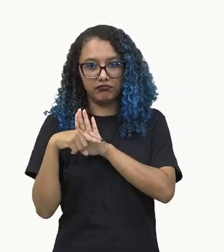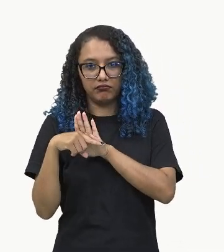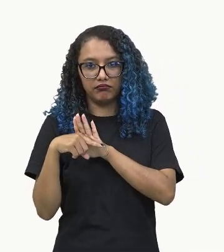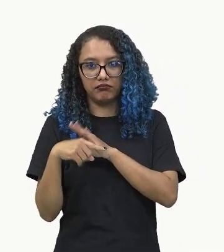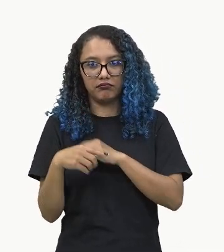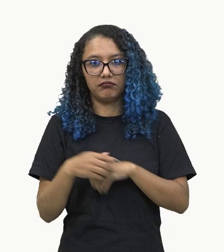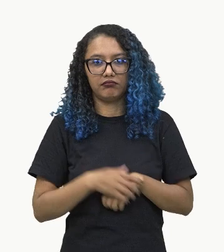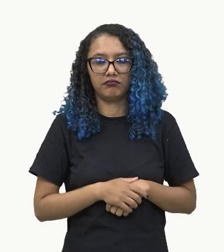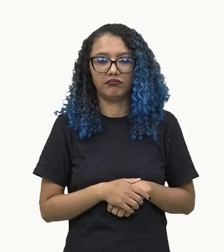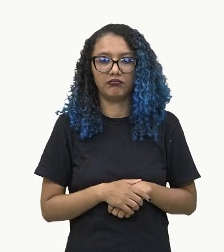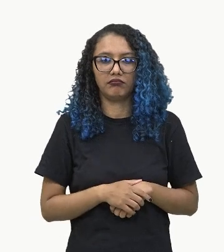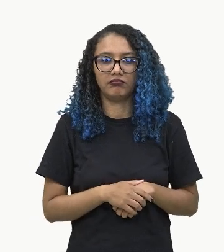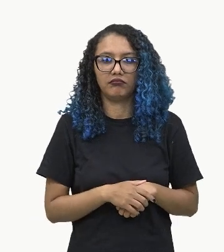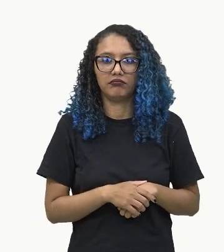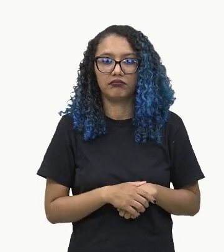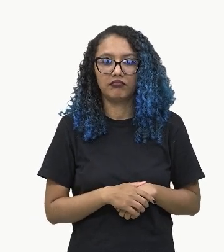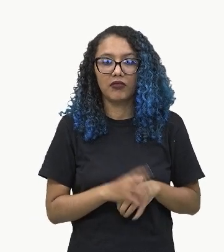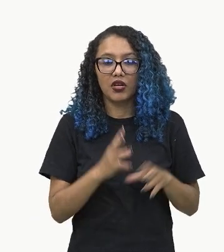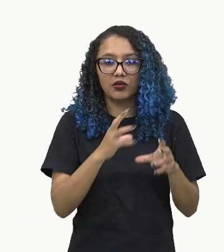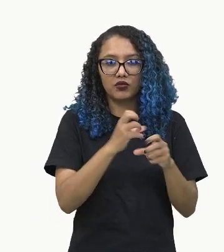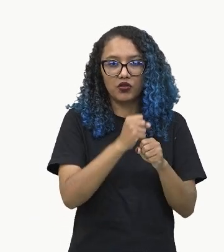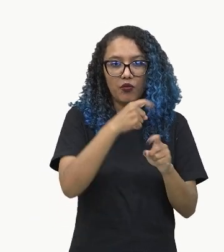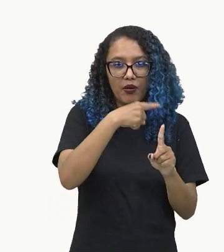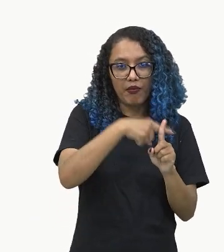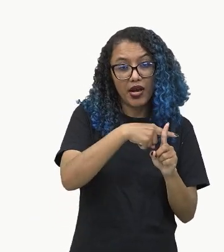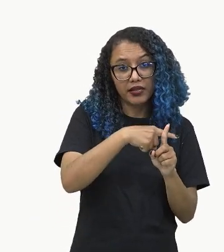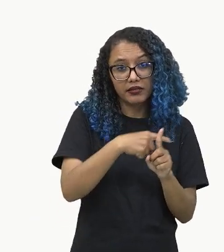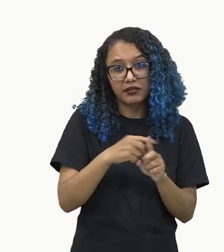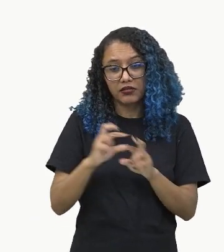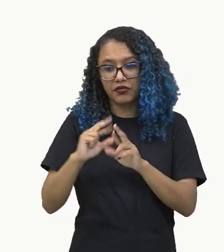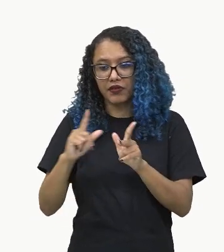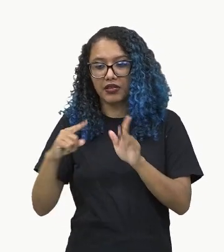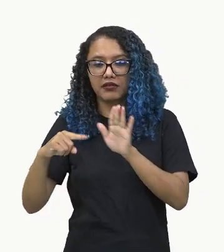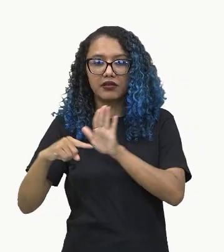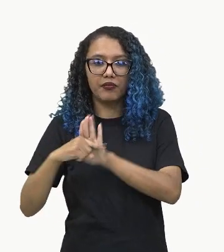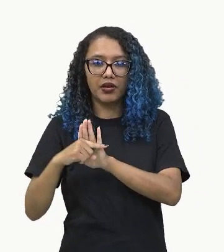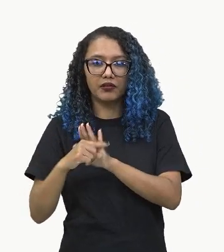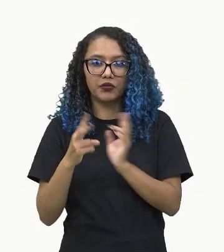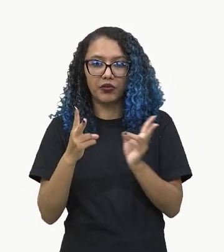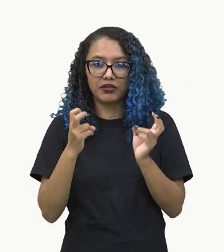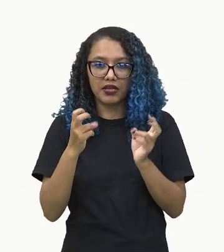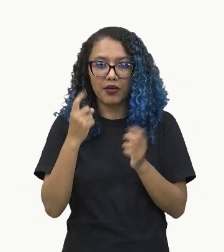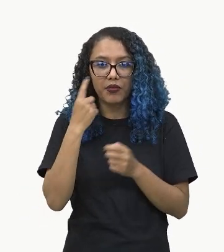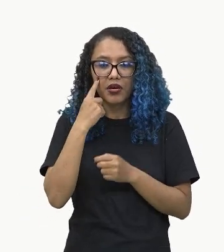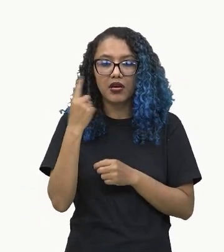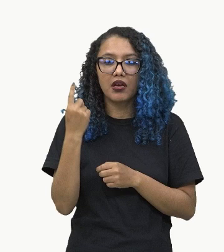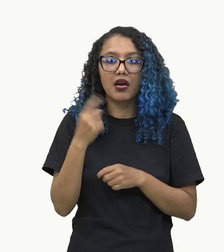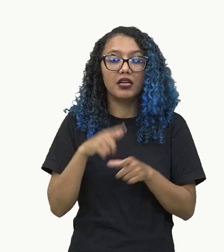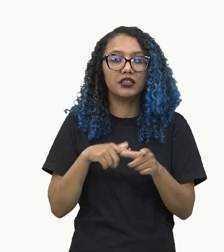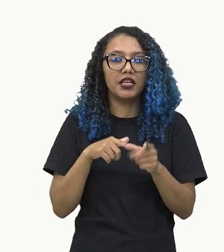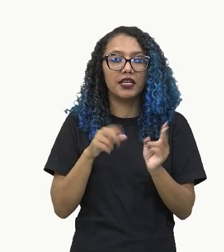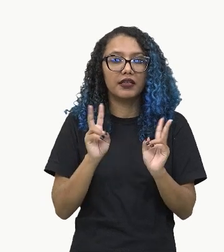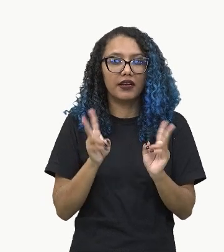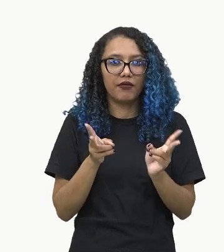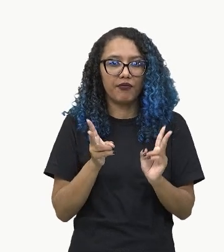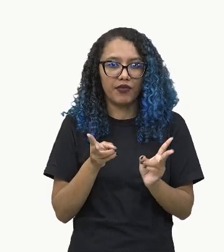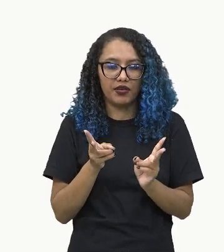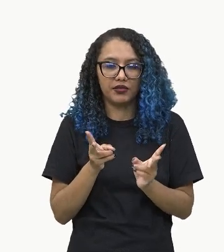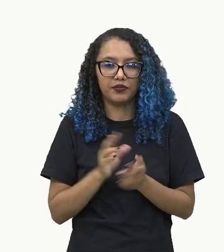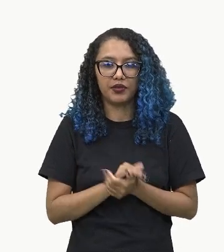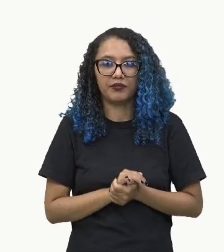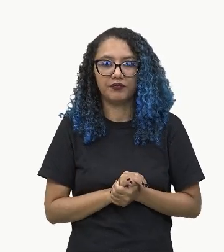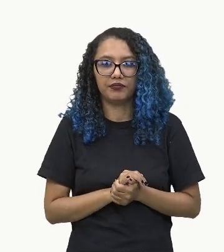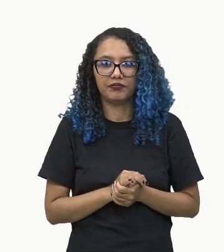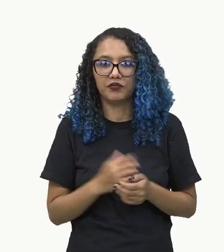diferença, subtração. Observe que os dois termos são os mesmos. Tá bom? Não